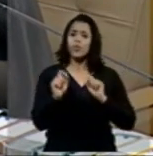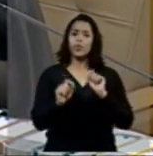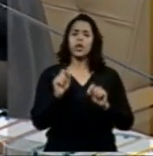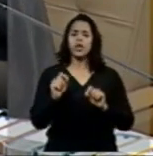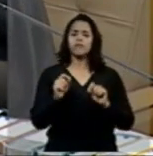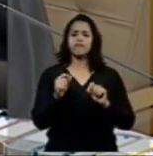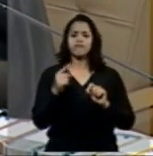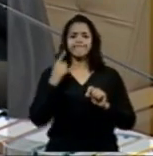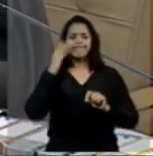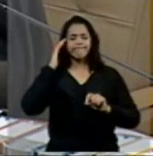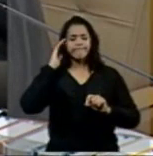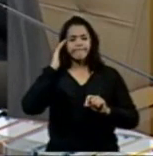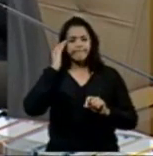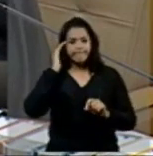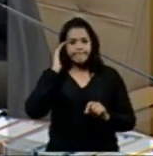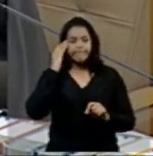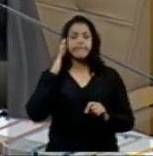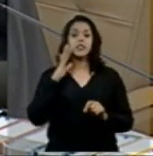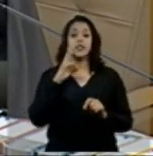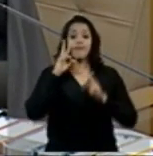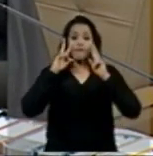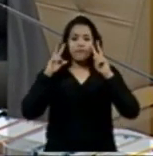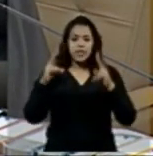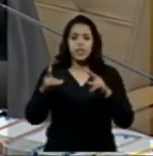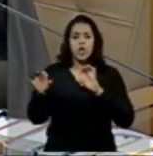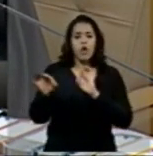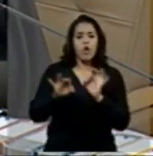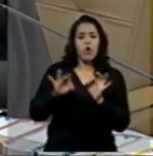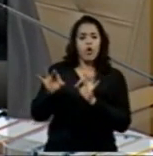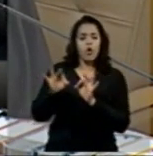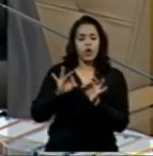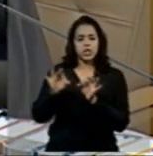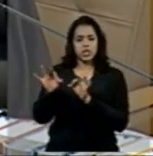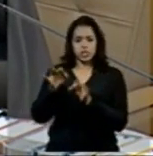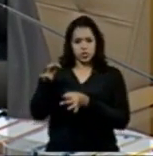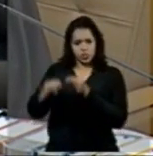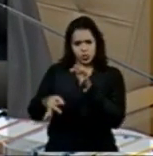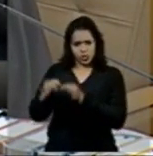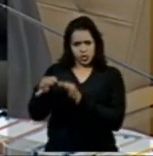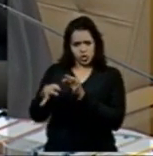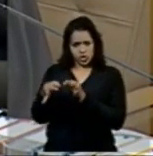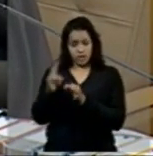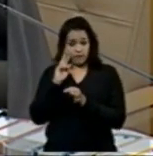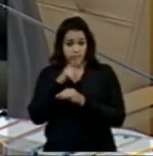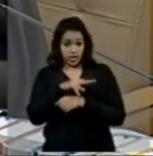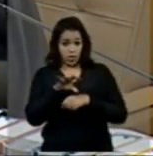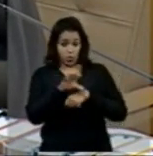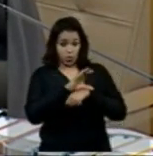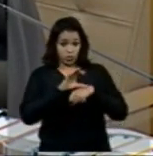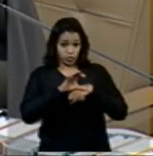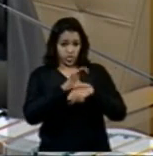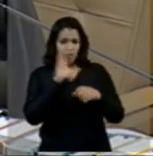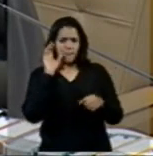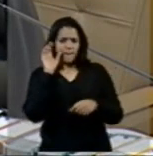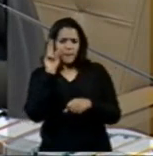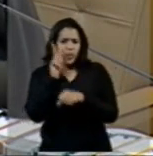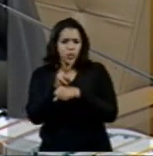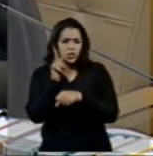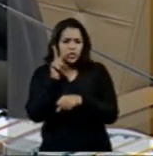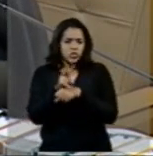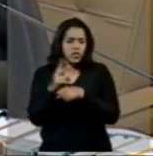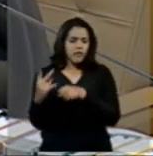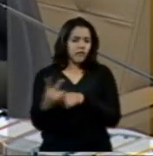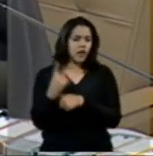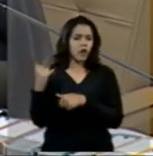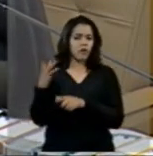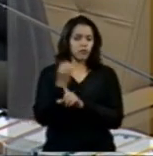compreender, a partir de uma ordem jurídica constitucional de proteção aos valores sociais